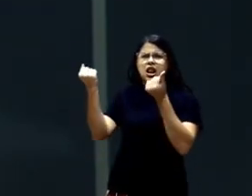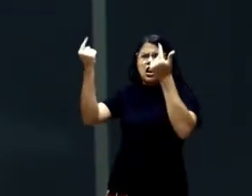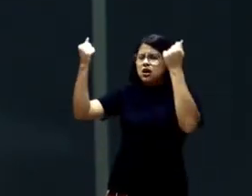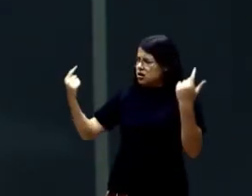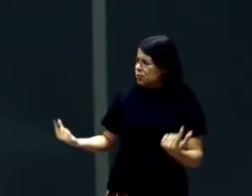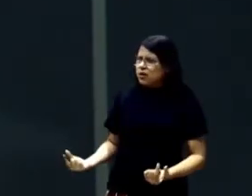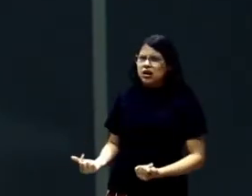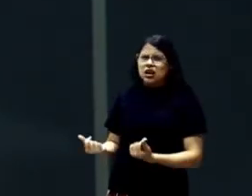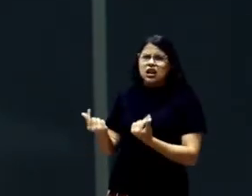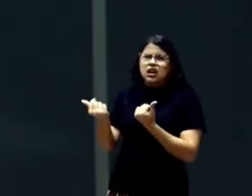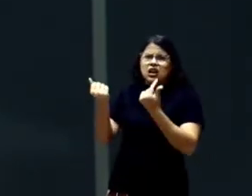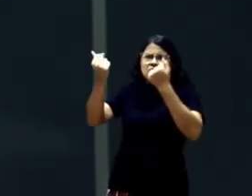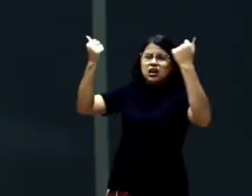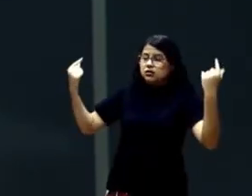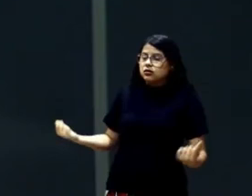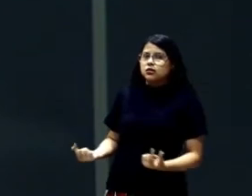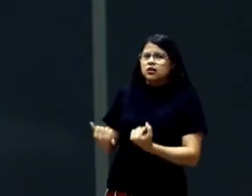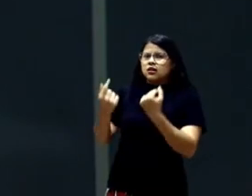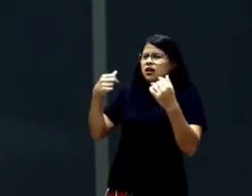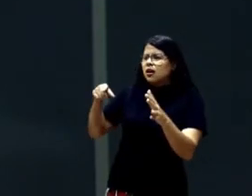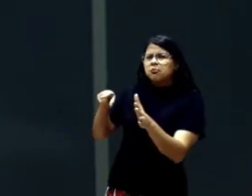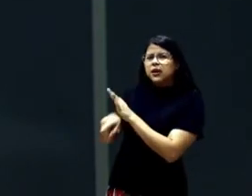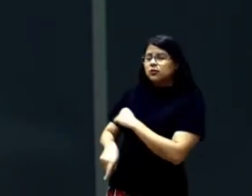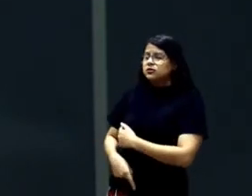e perguntar para ele o quanto é necessário,